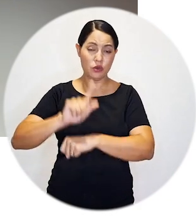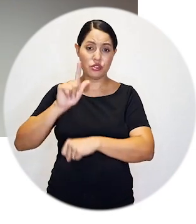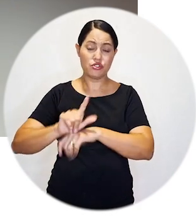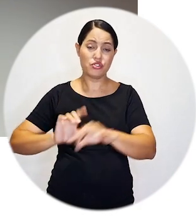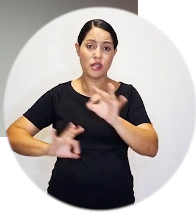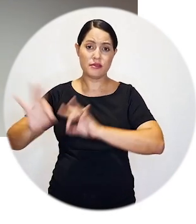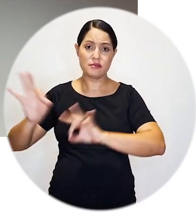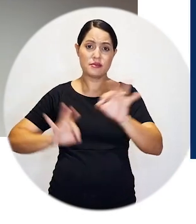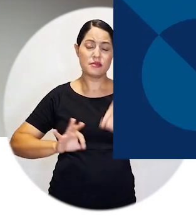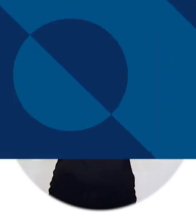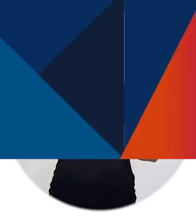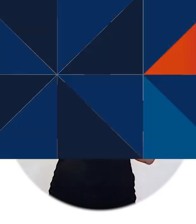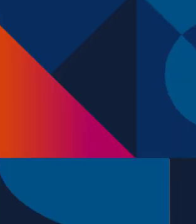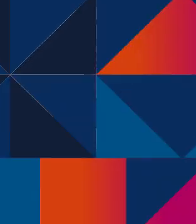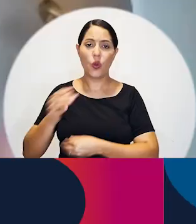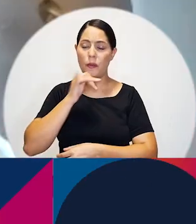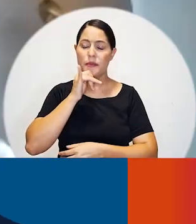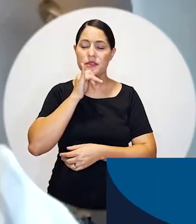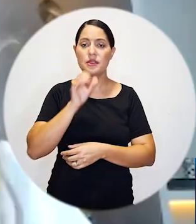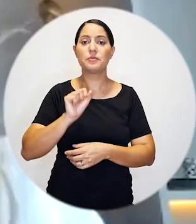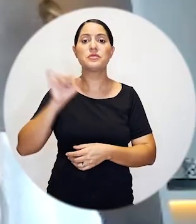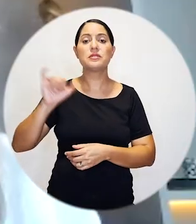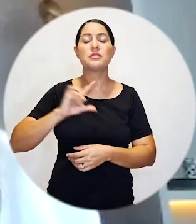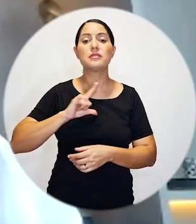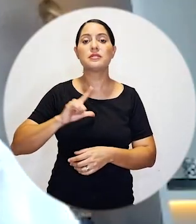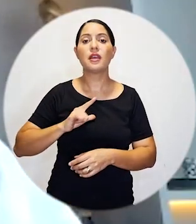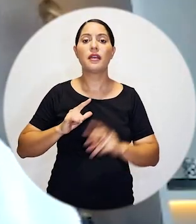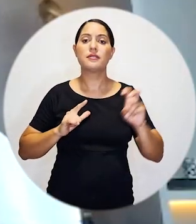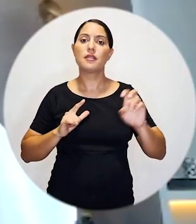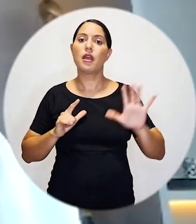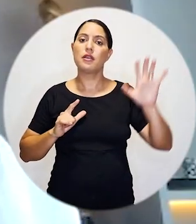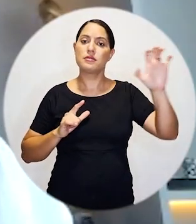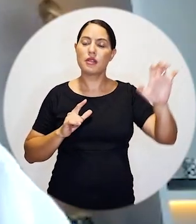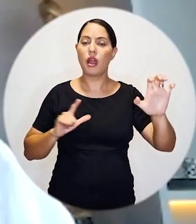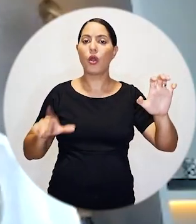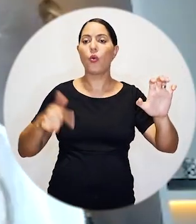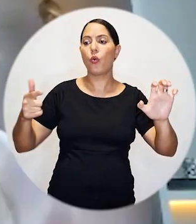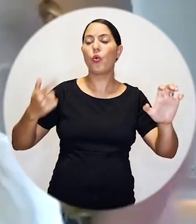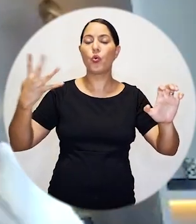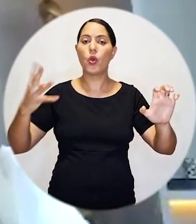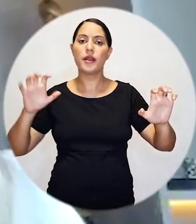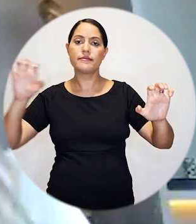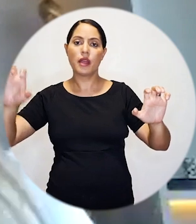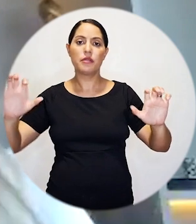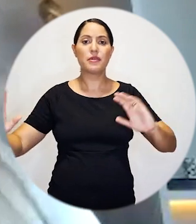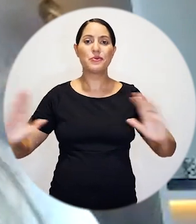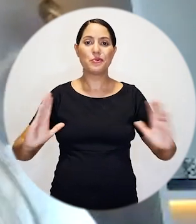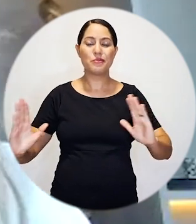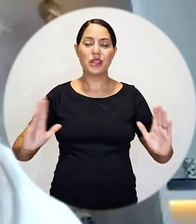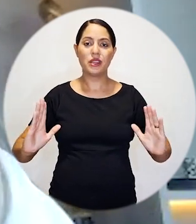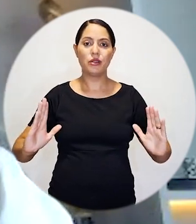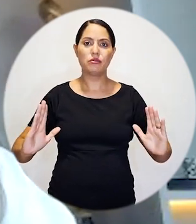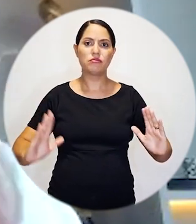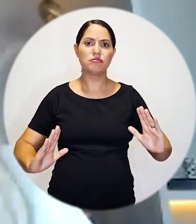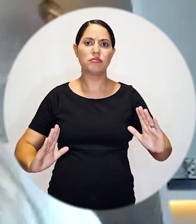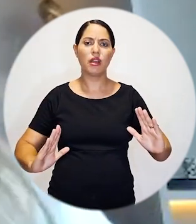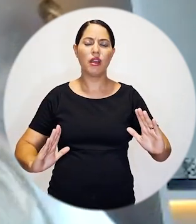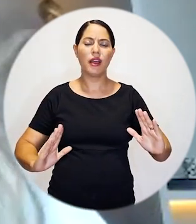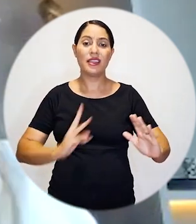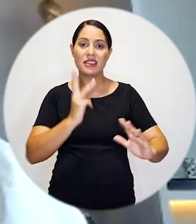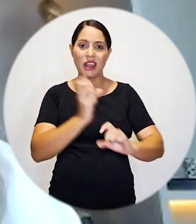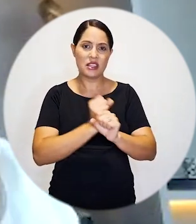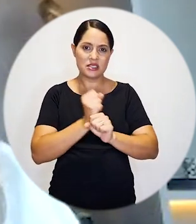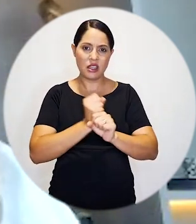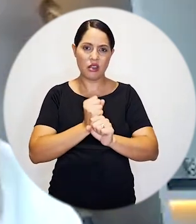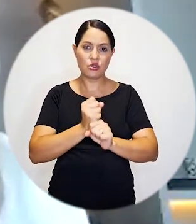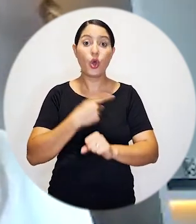gestão conseguiu fazer uns 5 estados, a outra mais 4, e nunca num período só, assim, de 3 anos, a